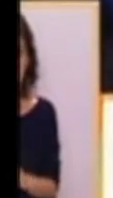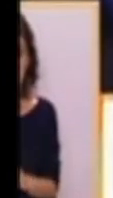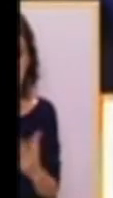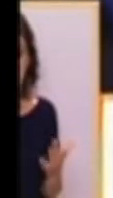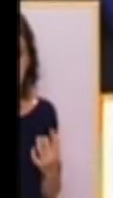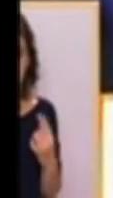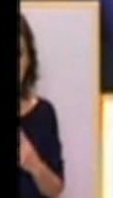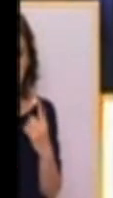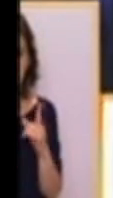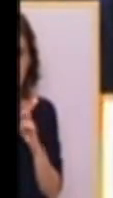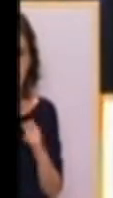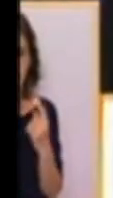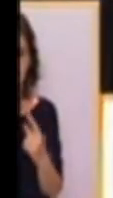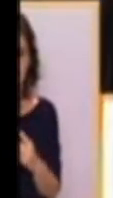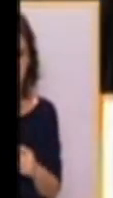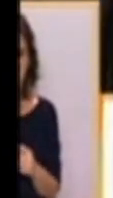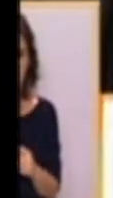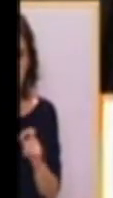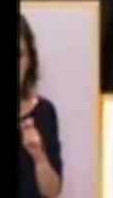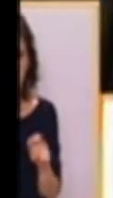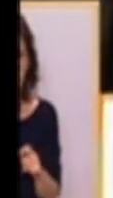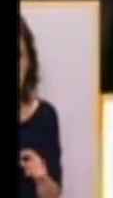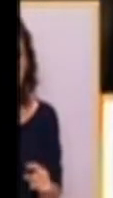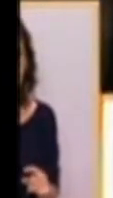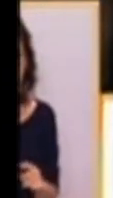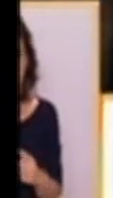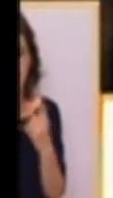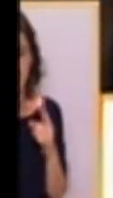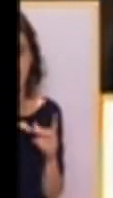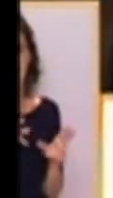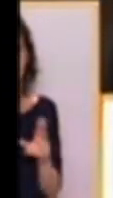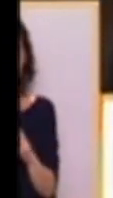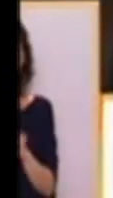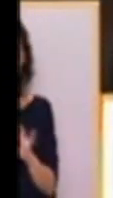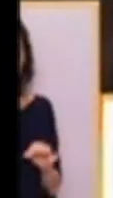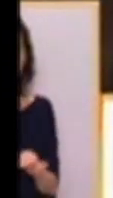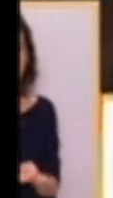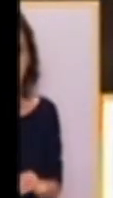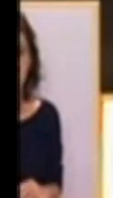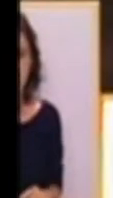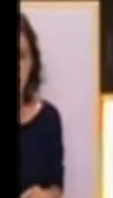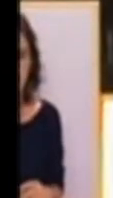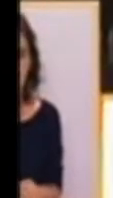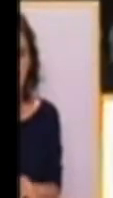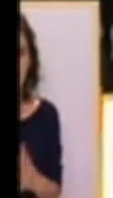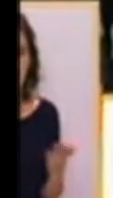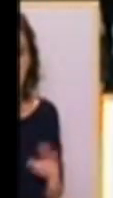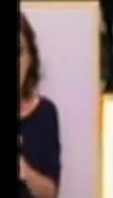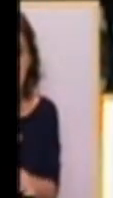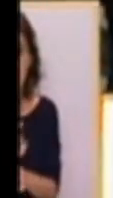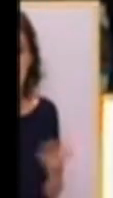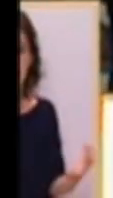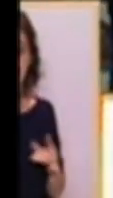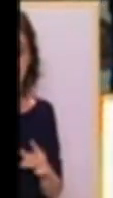aliás, nós temos aí algumas imagens, podemos ver agora as imagens, para recordar algumas das passagens brilhantes da nossa Vanessa aqui pela SIC, porque também